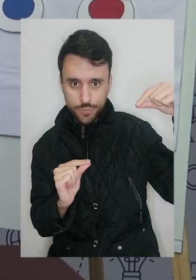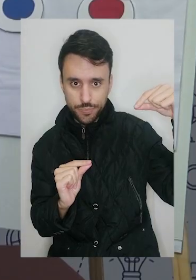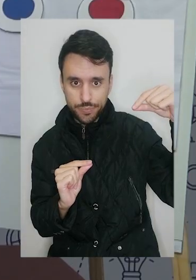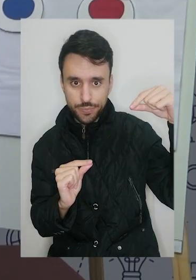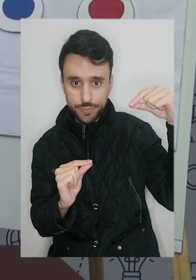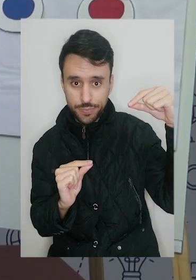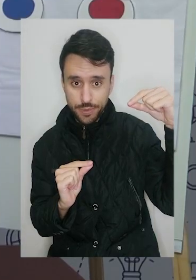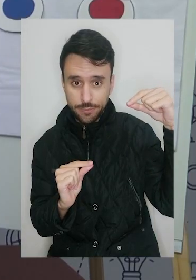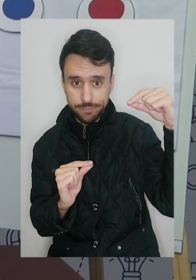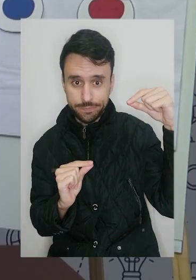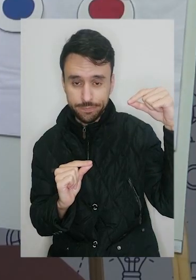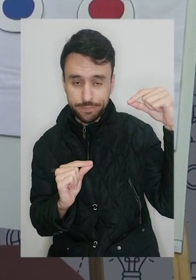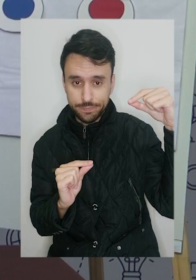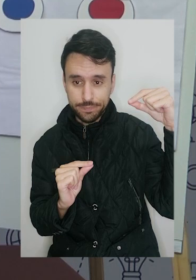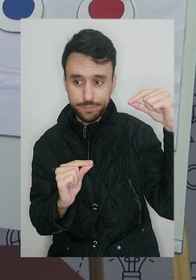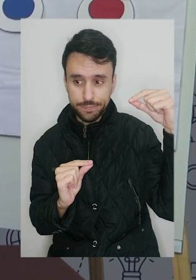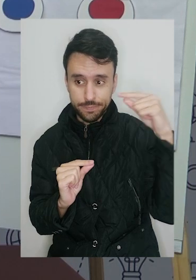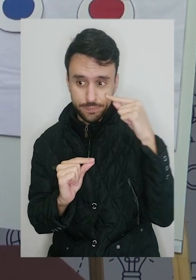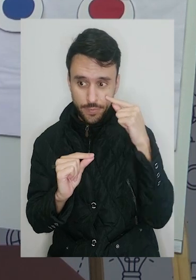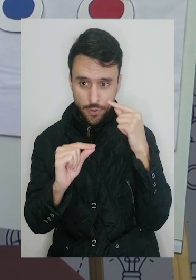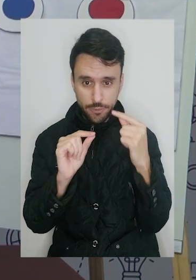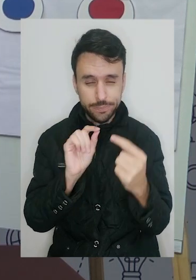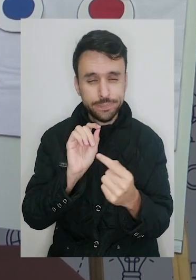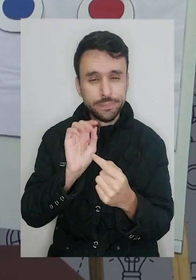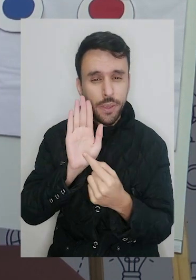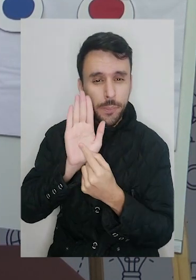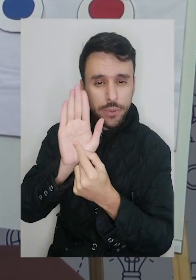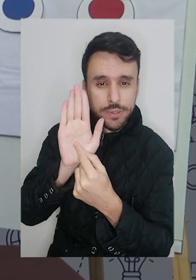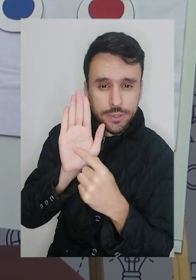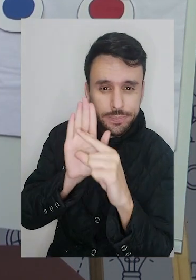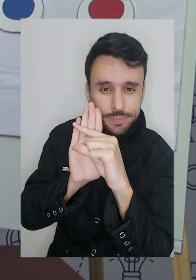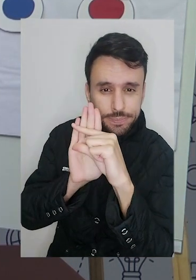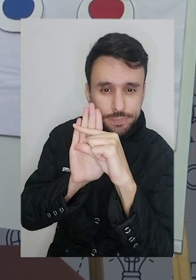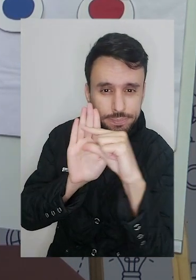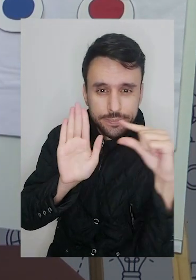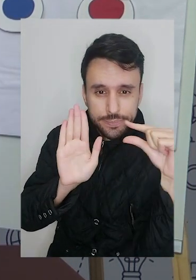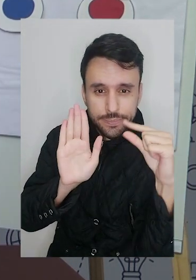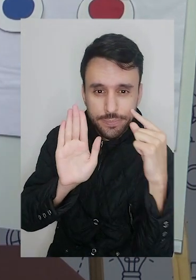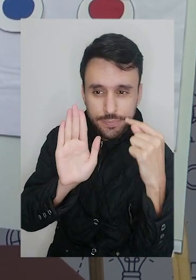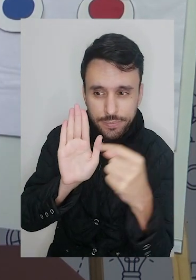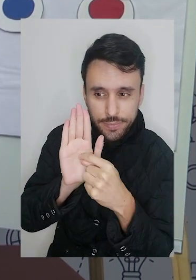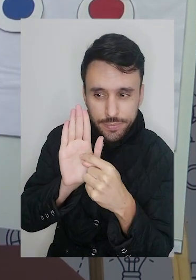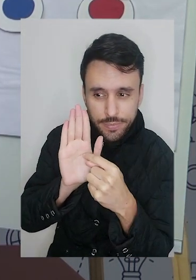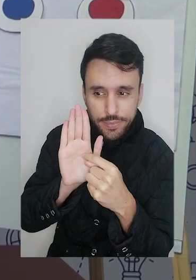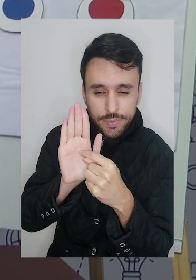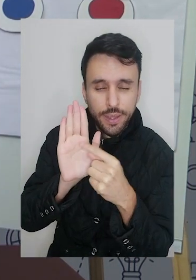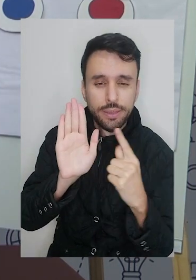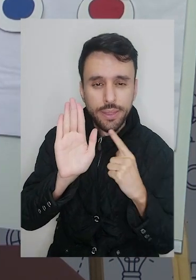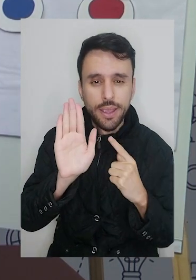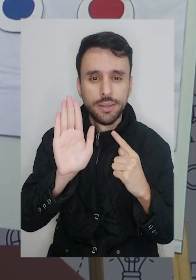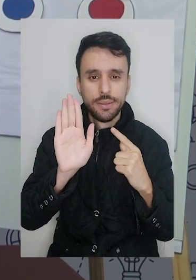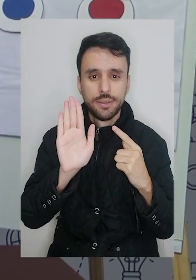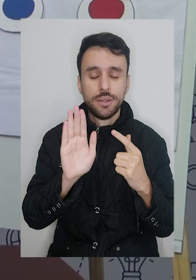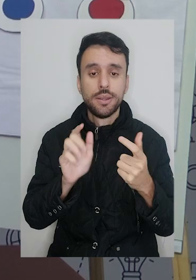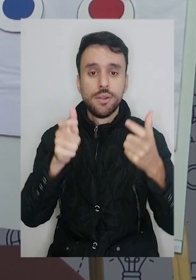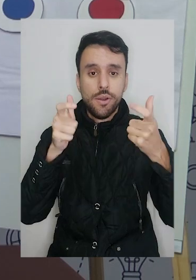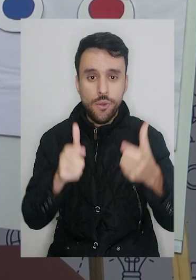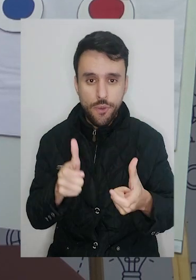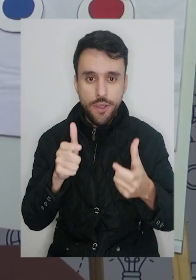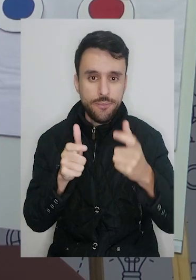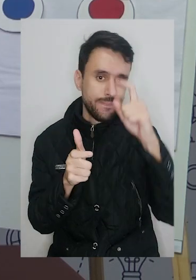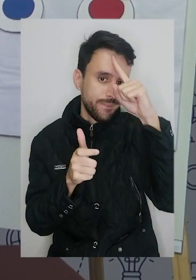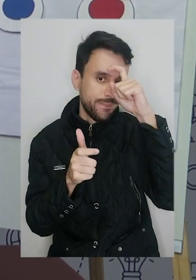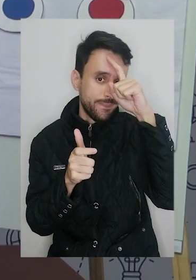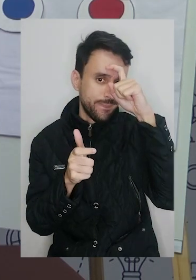que é este termômetro aqui, ó. Esse aqui tem nas escolas, na unidade de saúde.